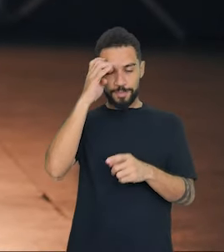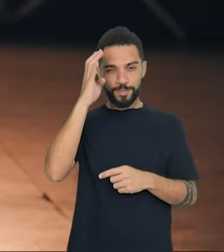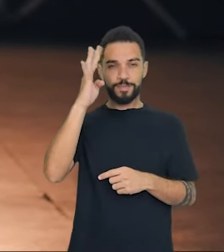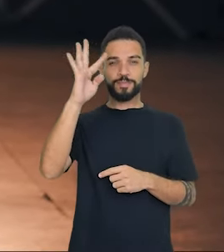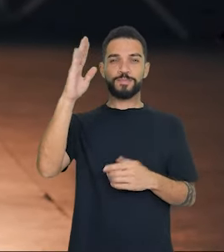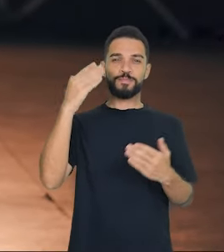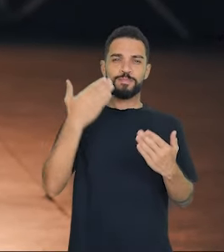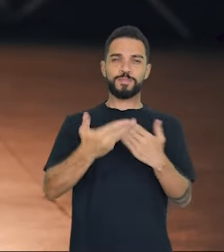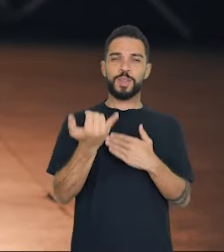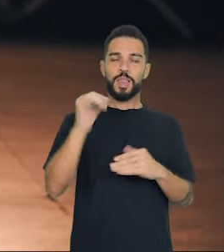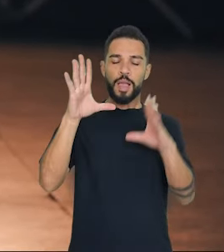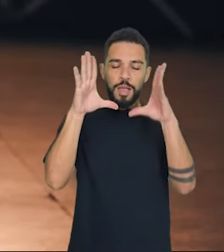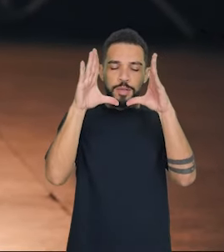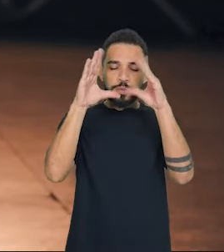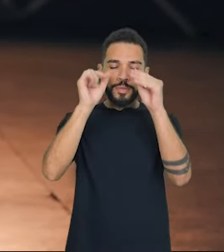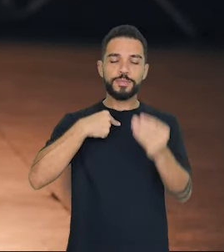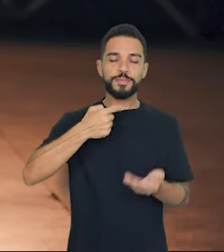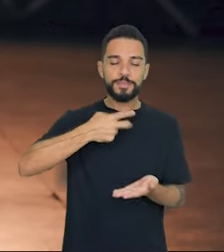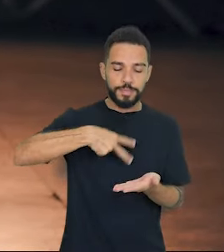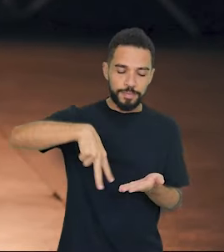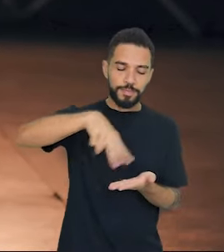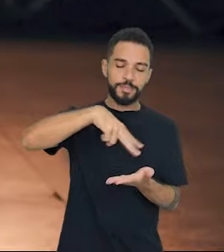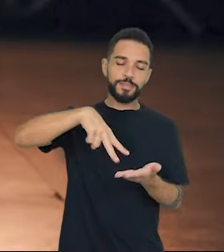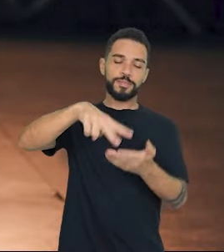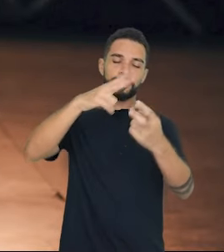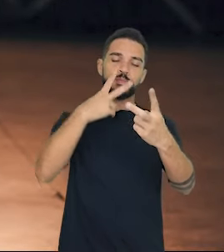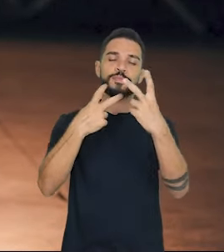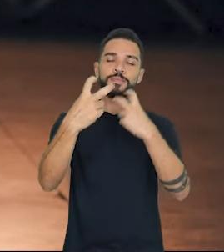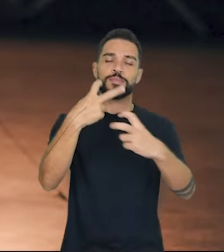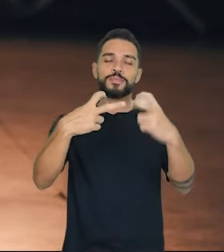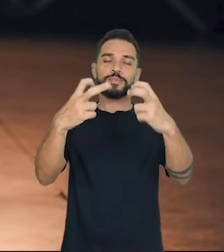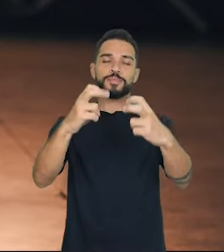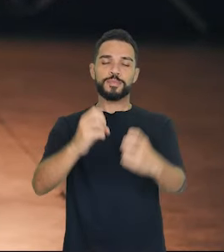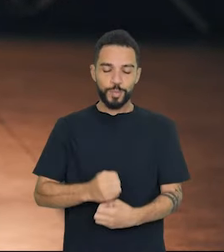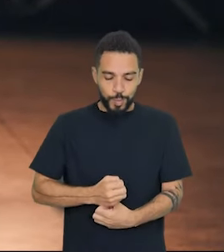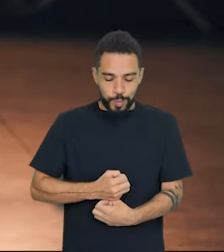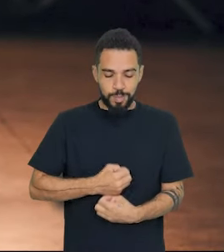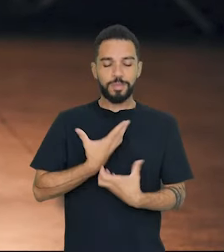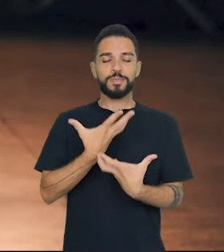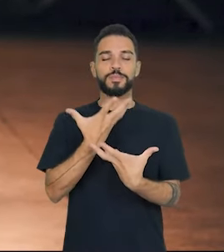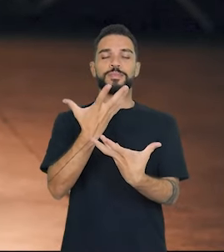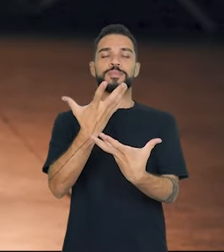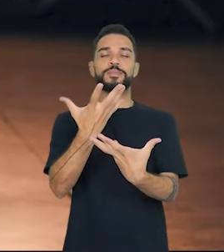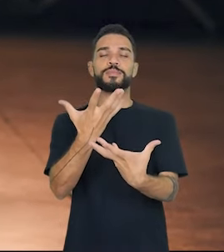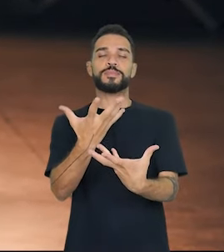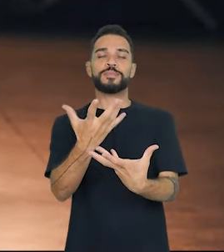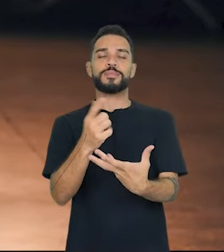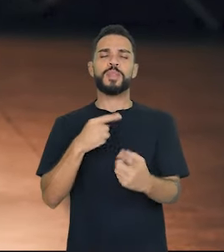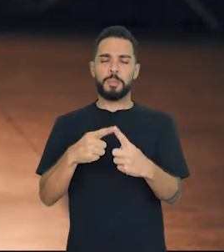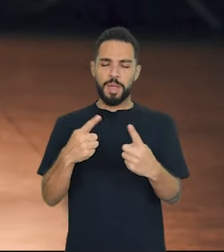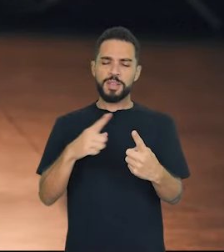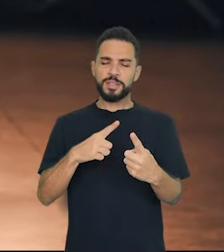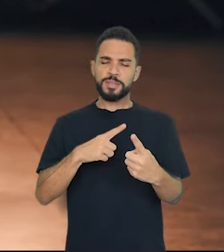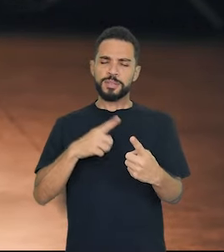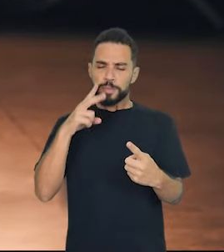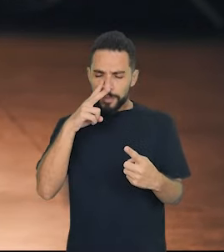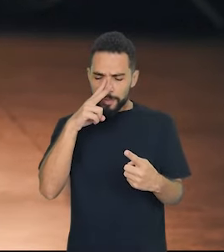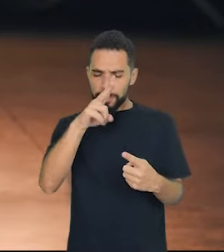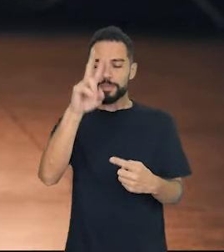escuro. Sou a voz que ecoa, sou o corpo que inspira, mas há um peso,